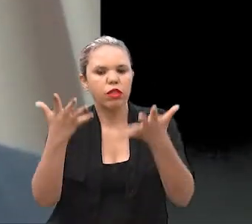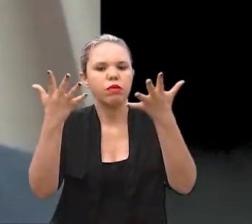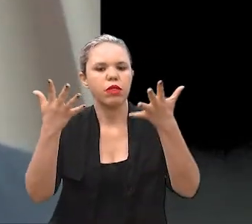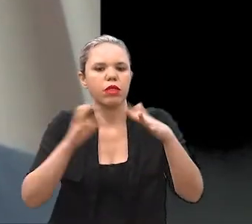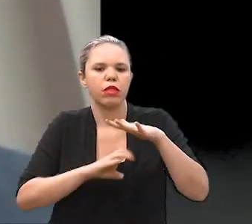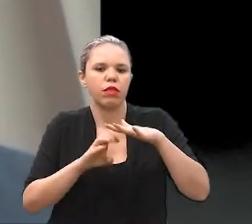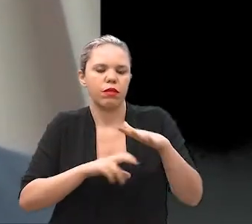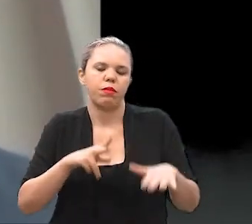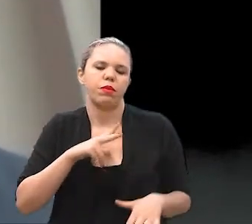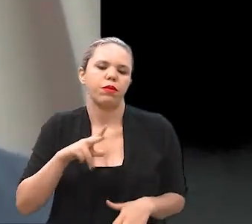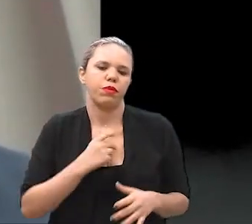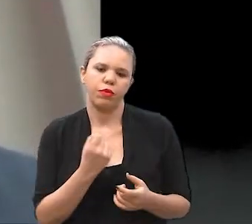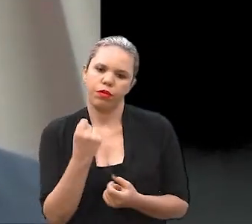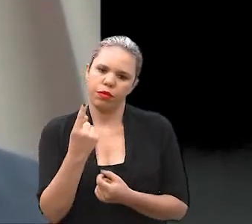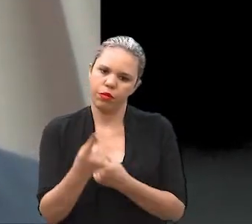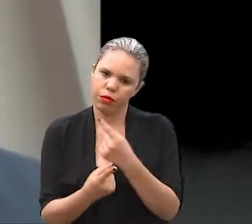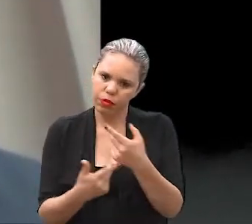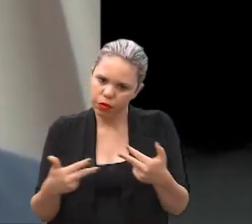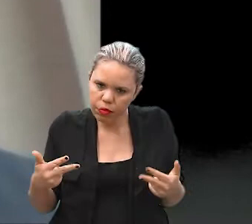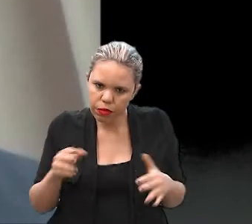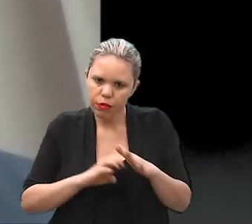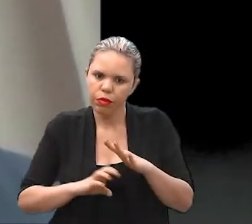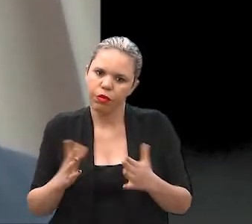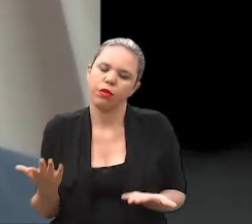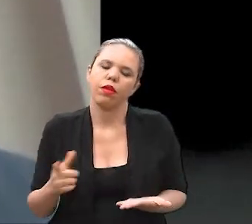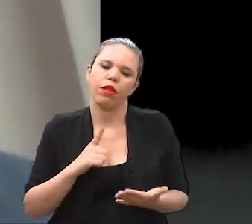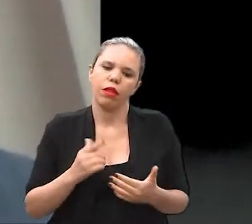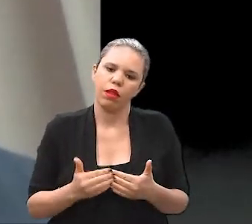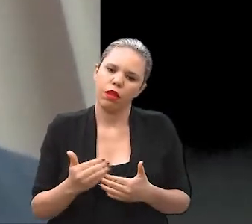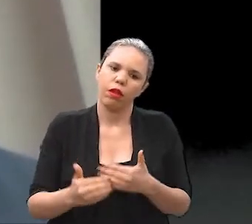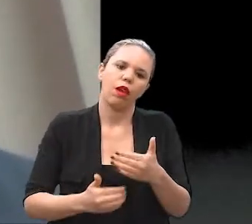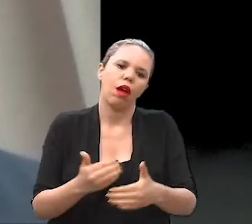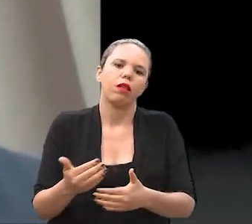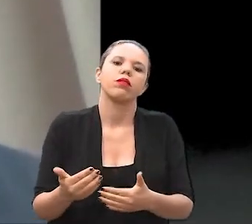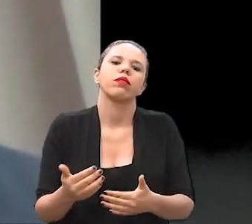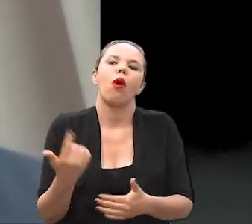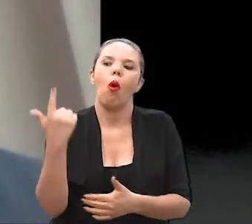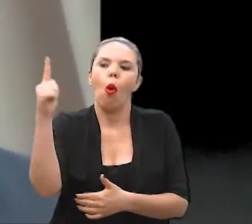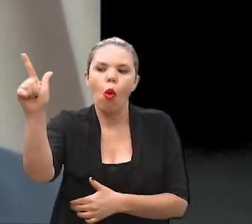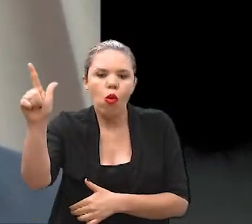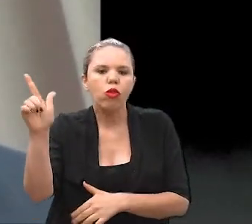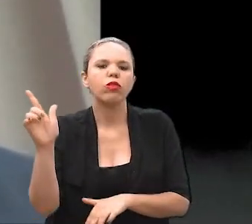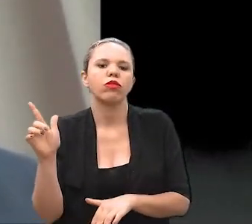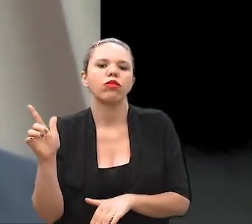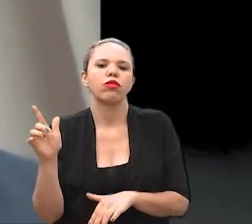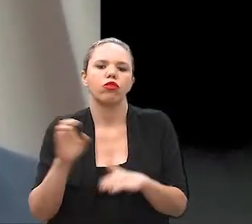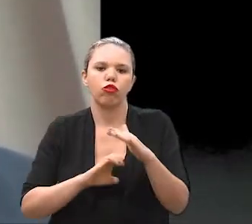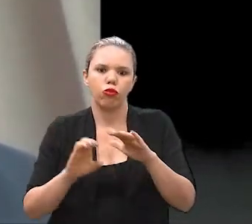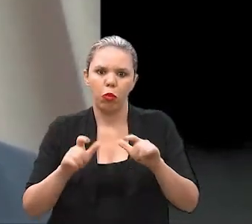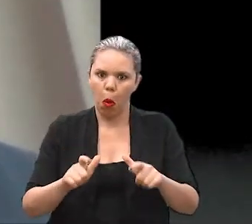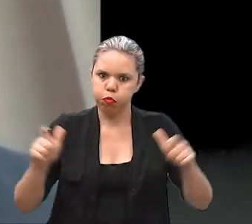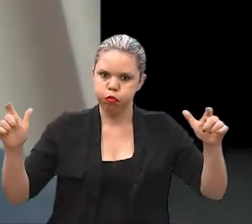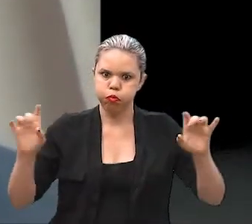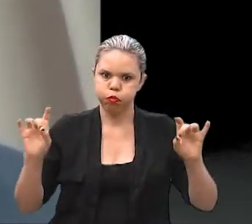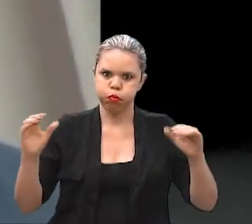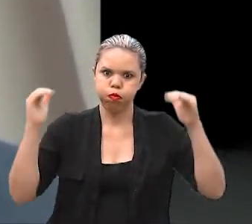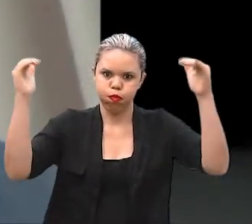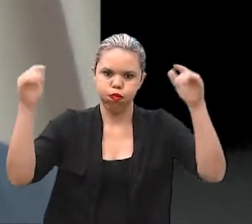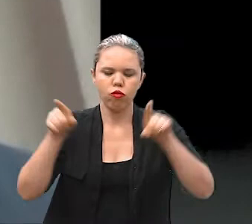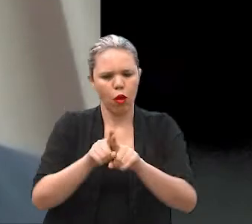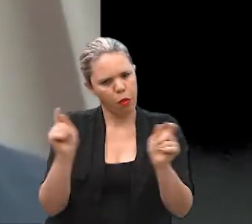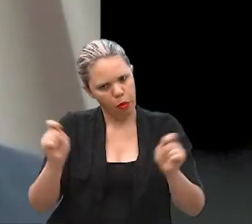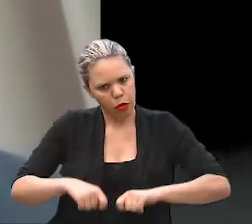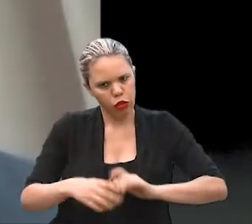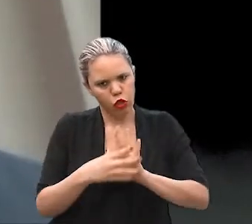incentivar algumas iniciativas que vem tendo, para que outros grandes grupos, empresas possam